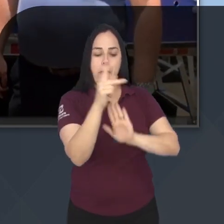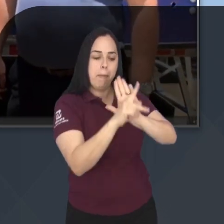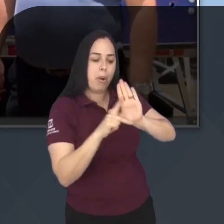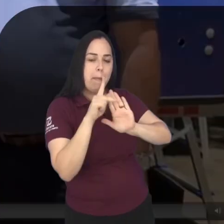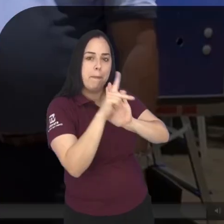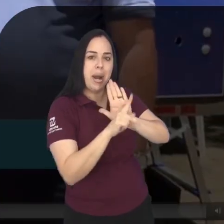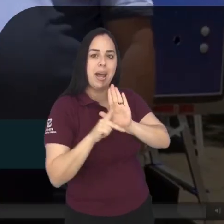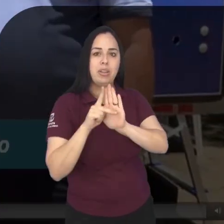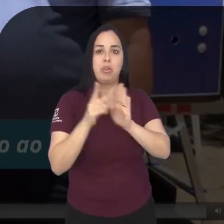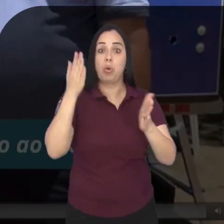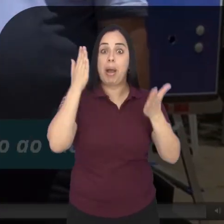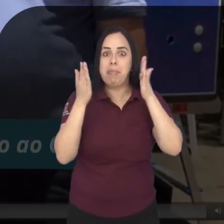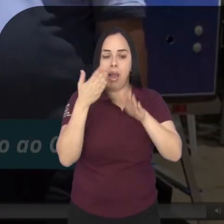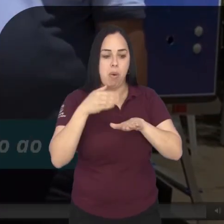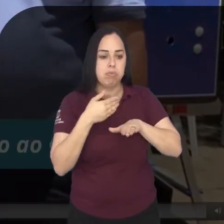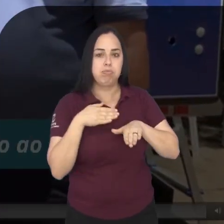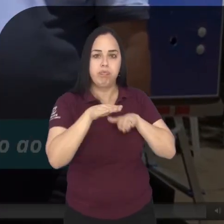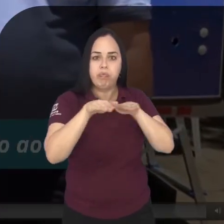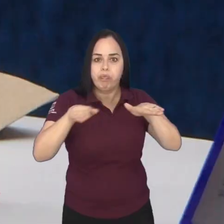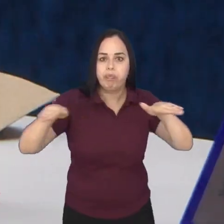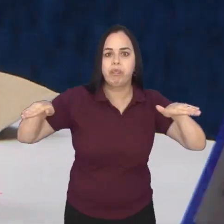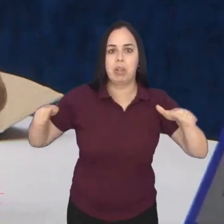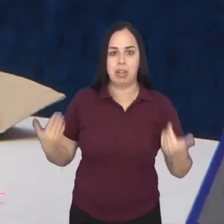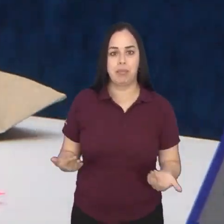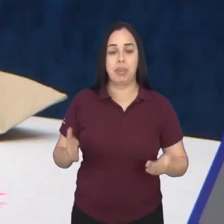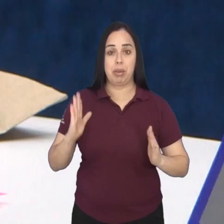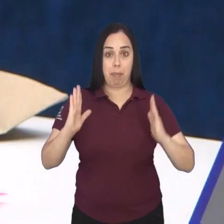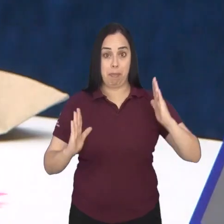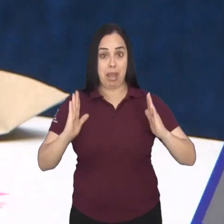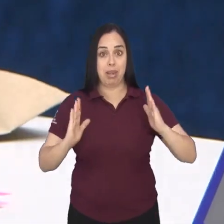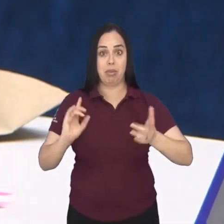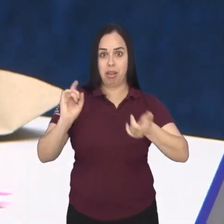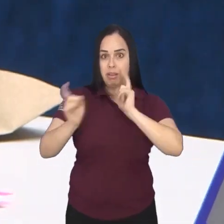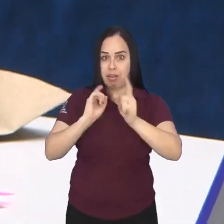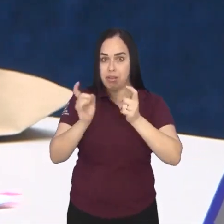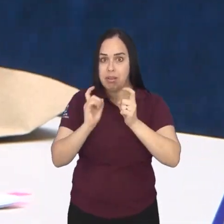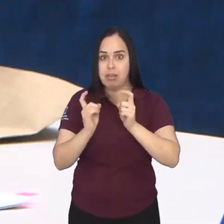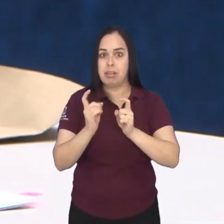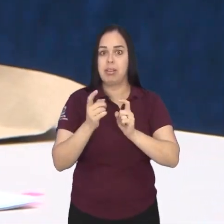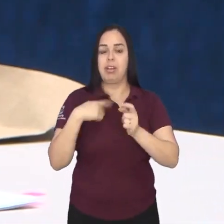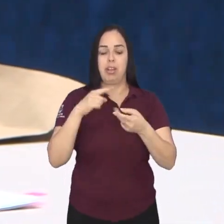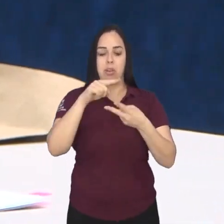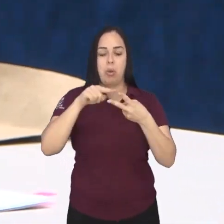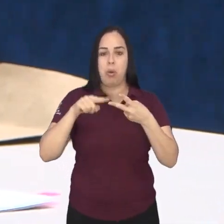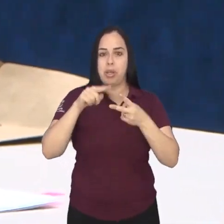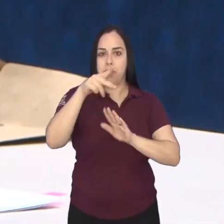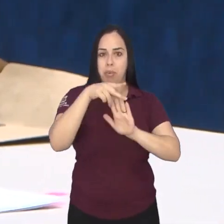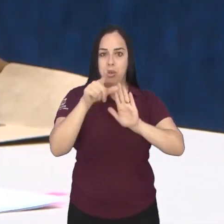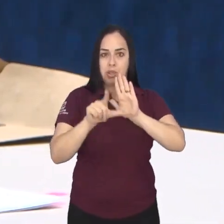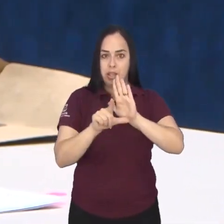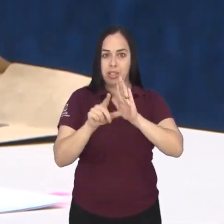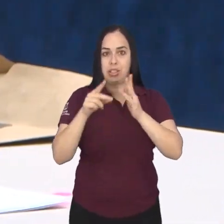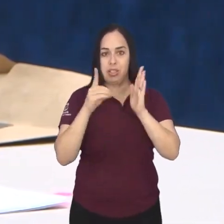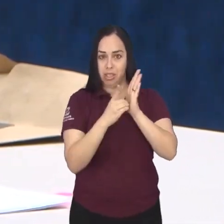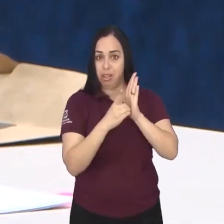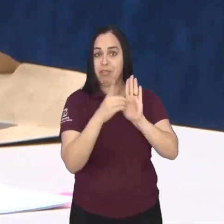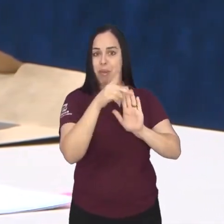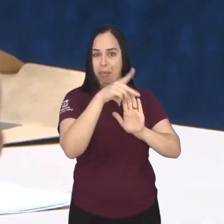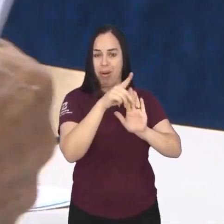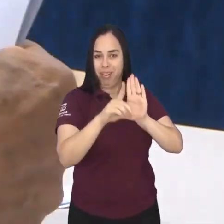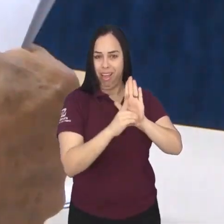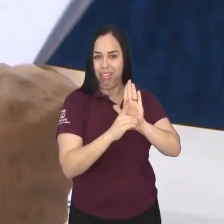do Bom Prato em funcionamento na cidade. Durante a sessão, ainda foram aprovados 2 projetos de